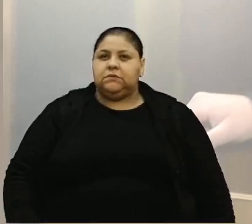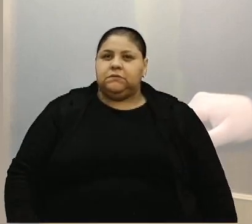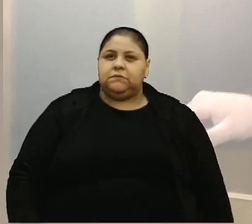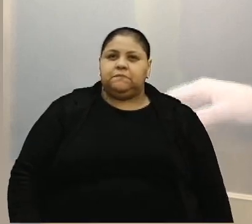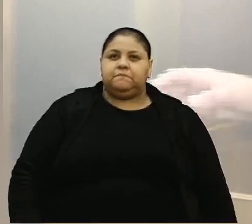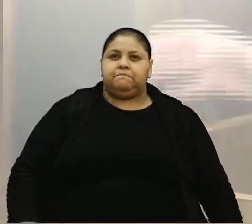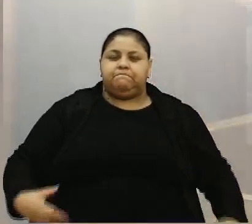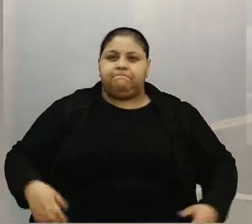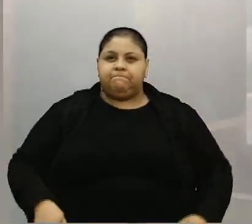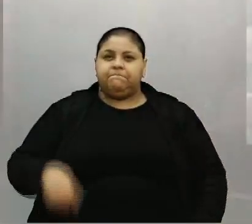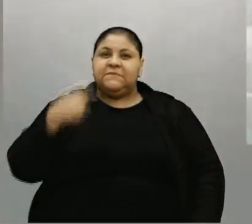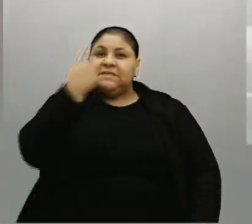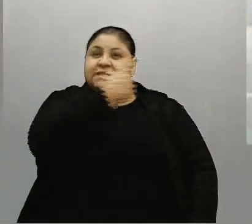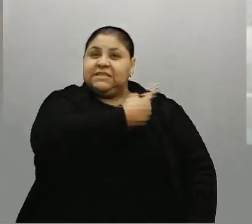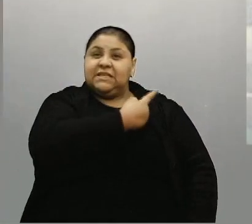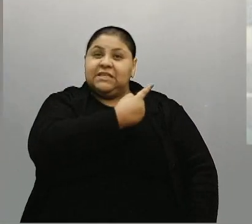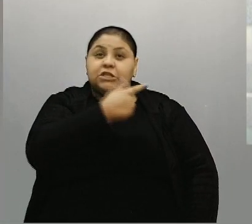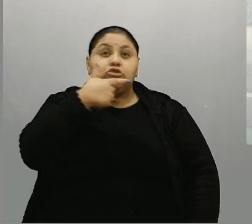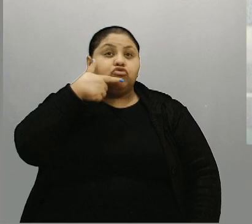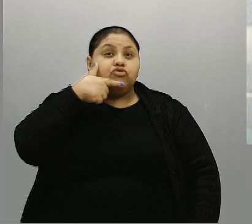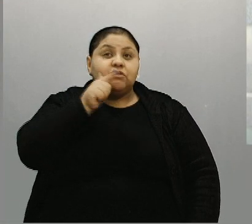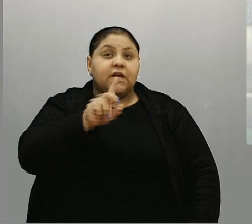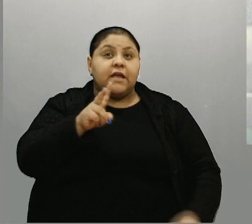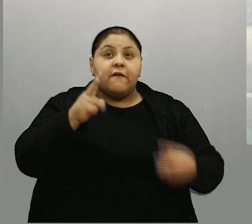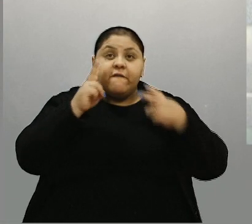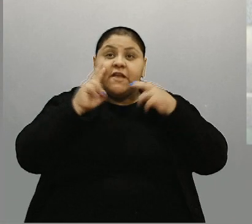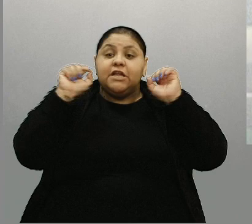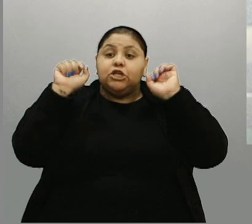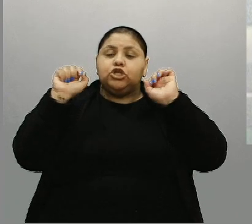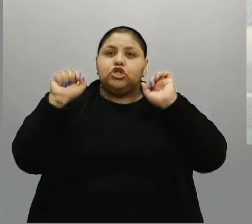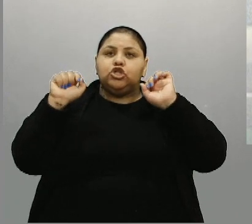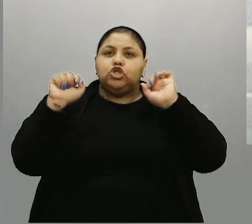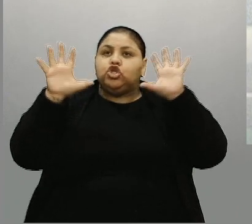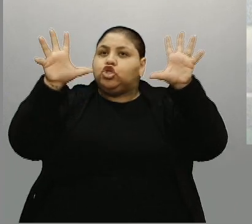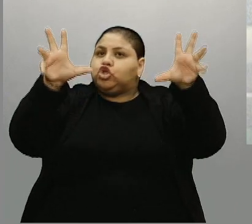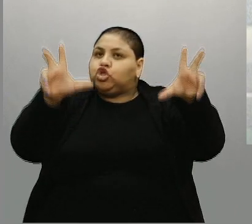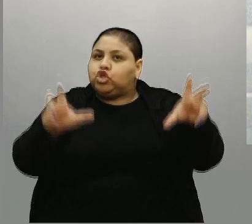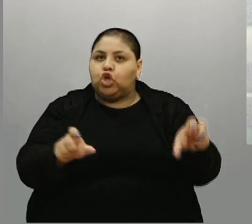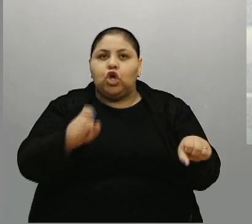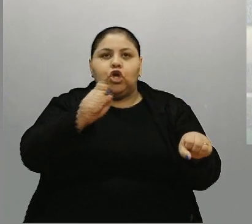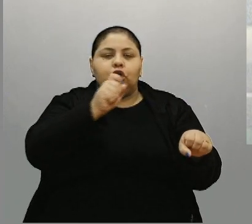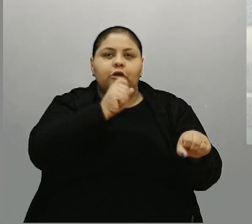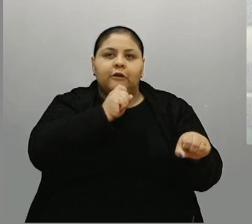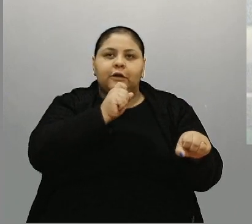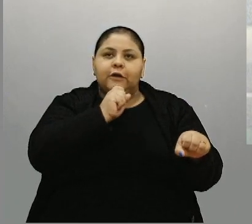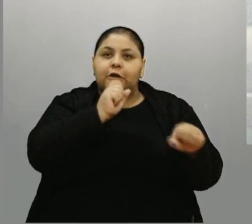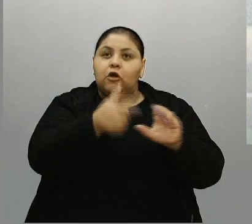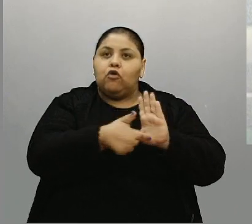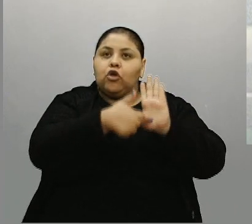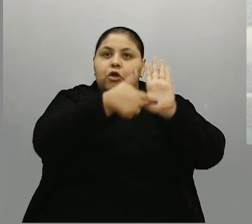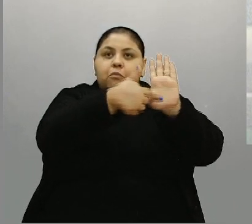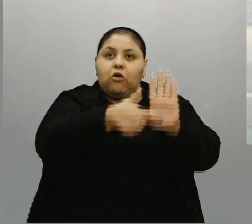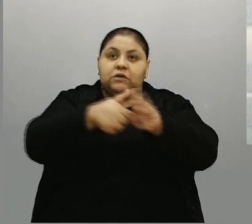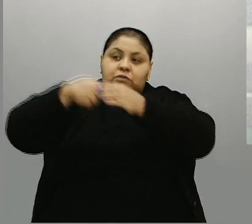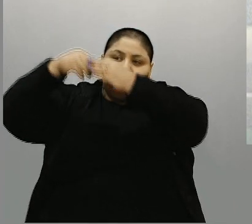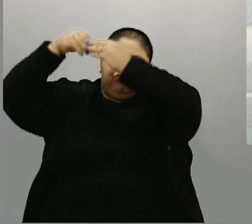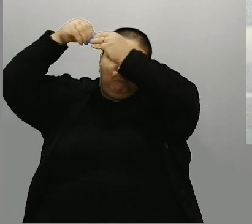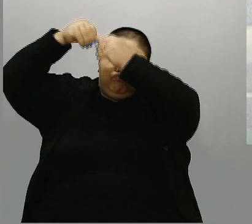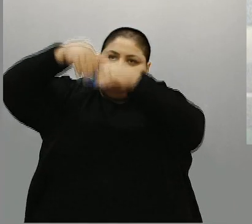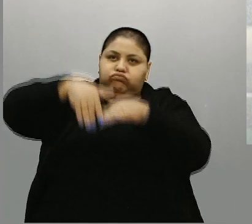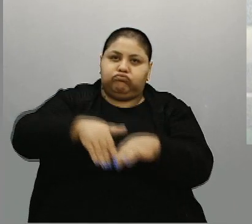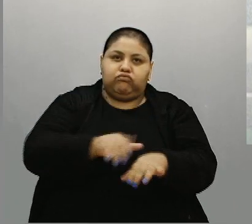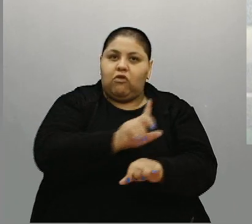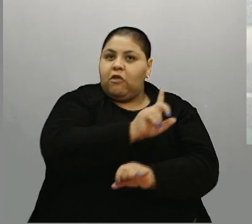Neste mapa, a gente consegue ver toda essa área verde que demonstra o tamanho deste barranco. Ele não